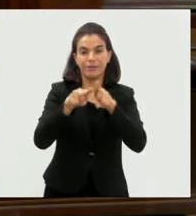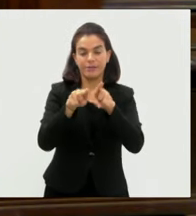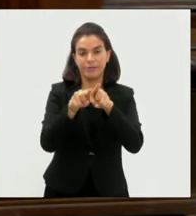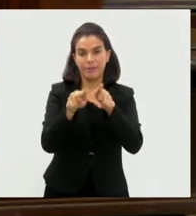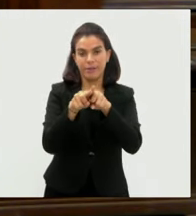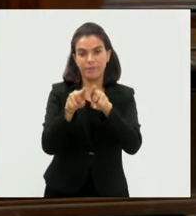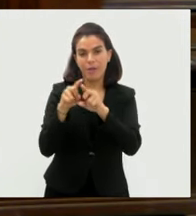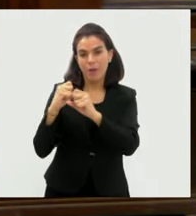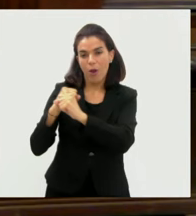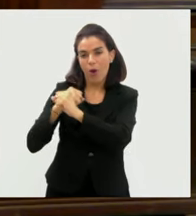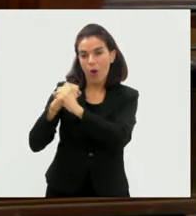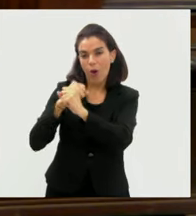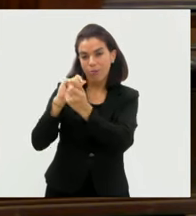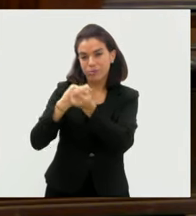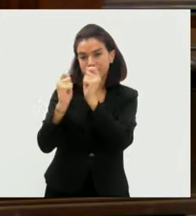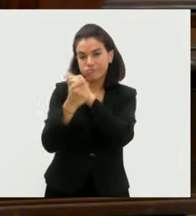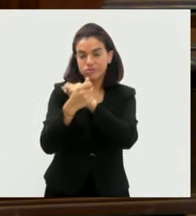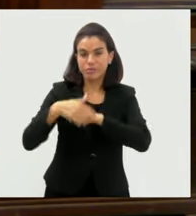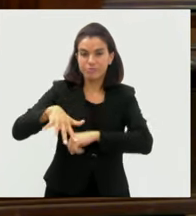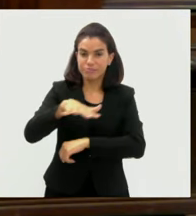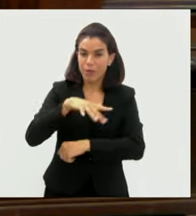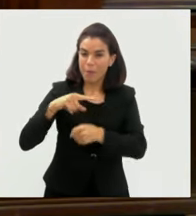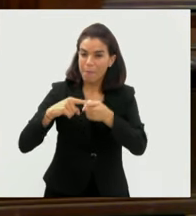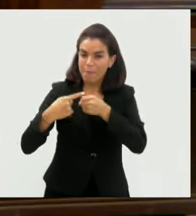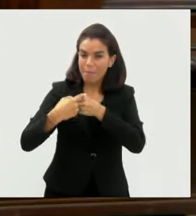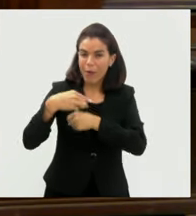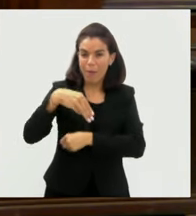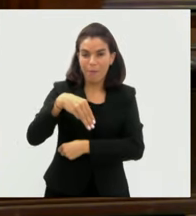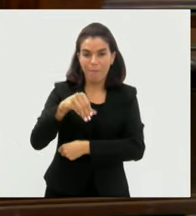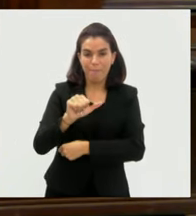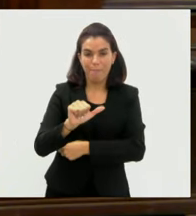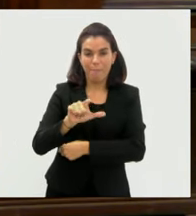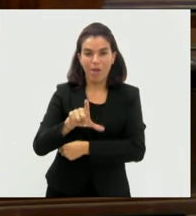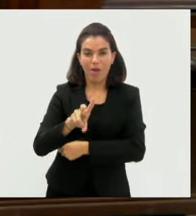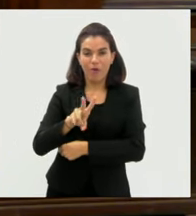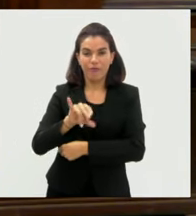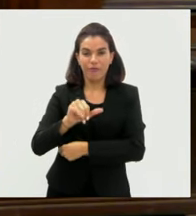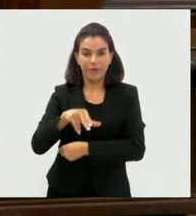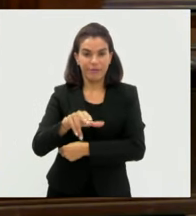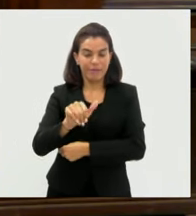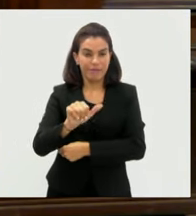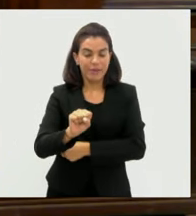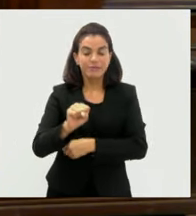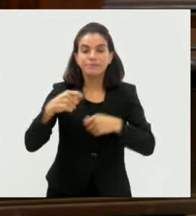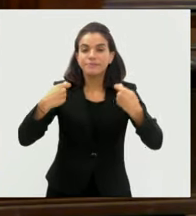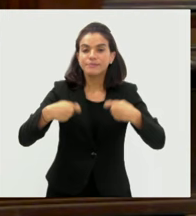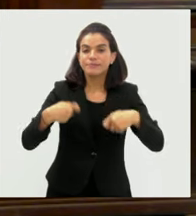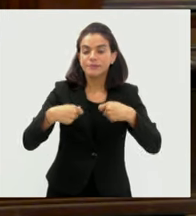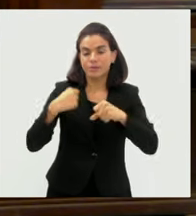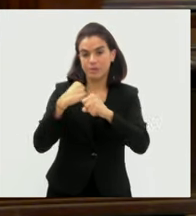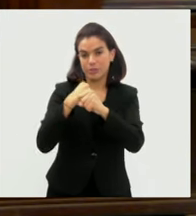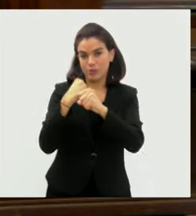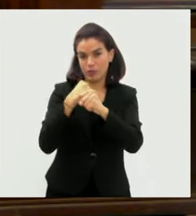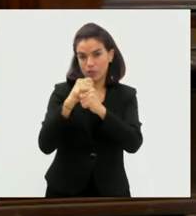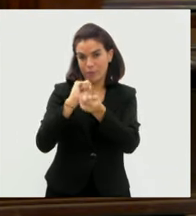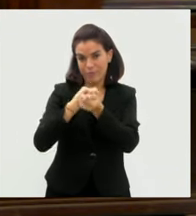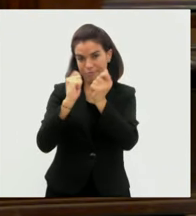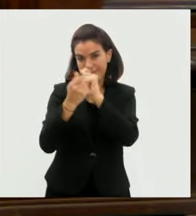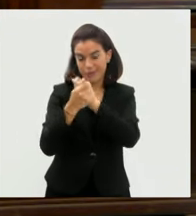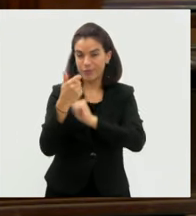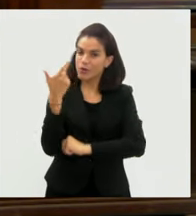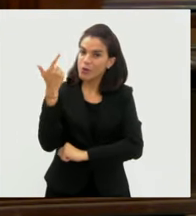das Malvinas, um bairro populoso, que precisava muito dessas obras e que nós